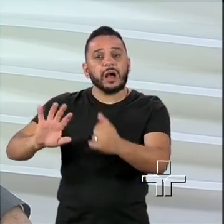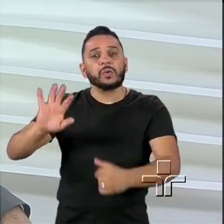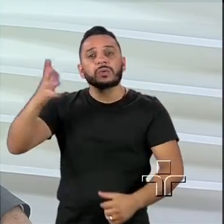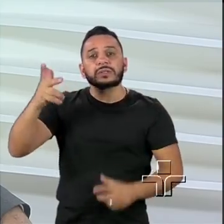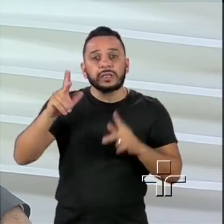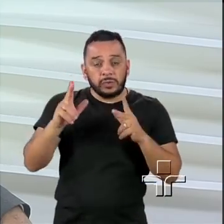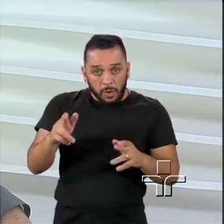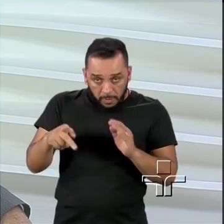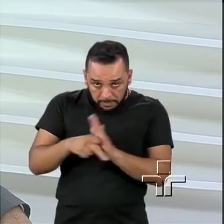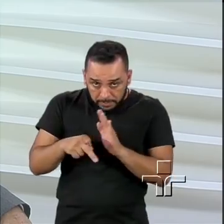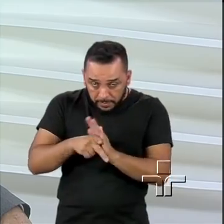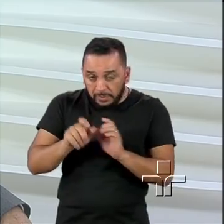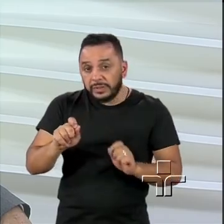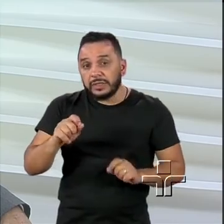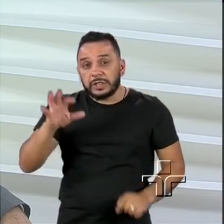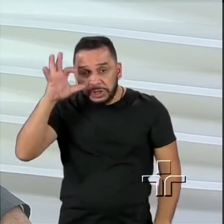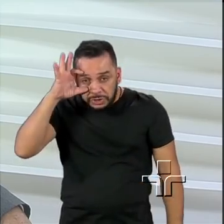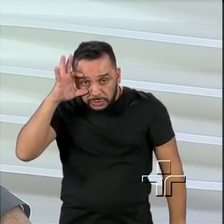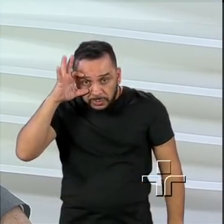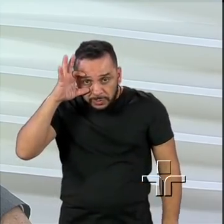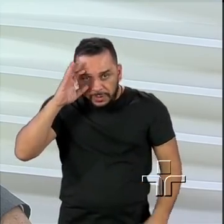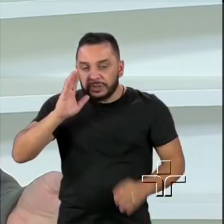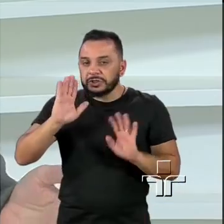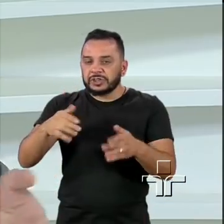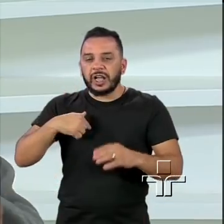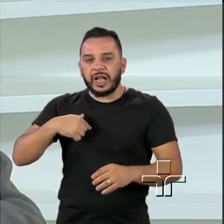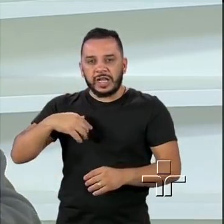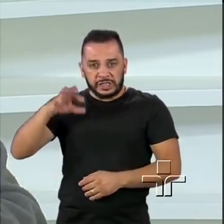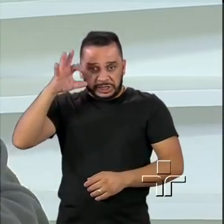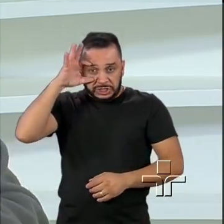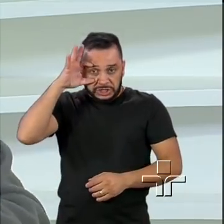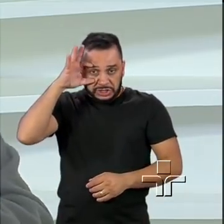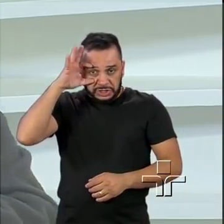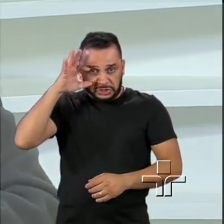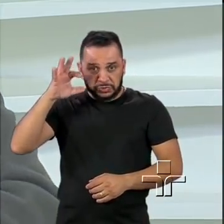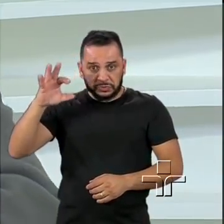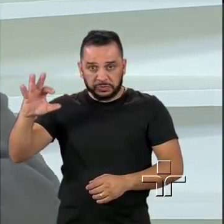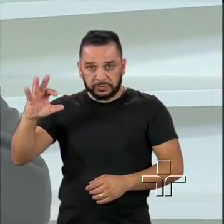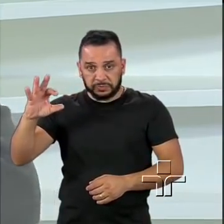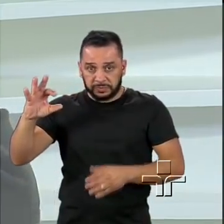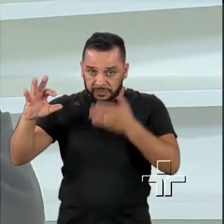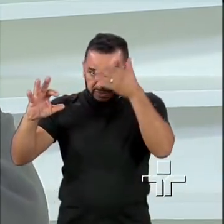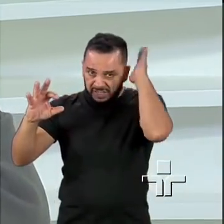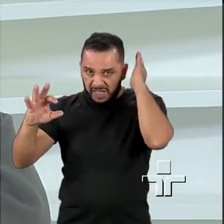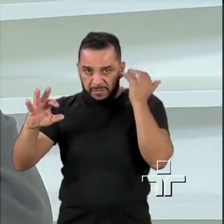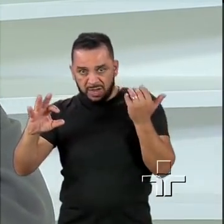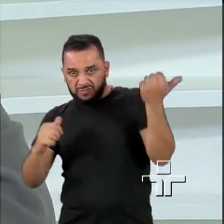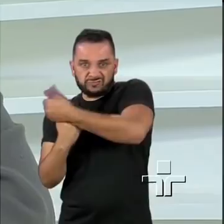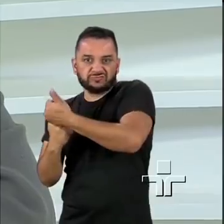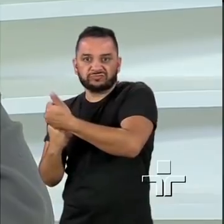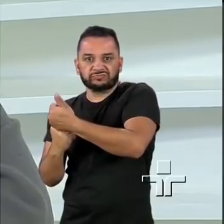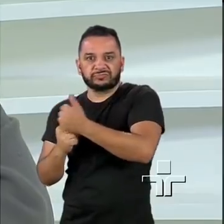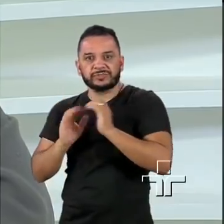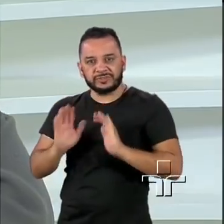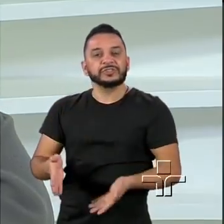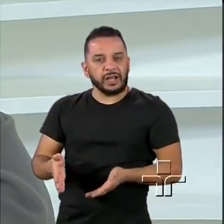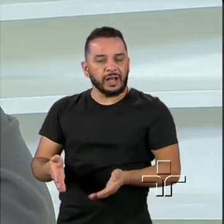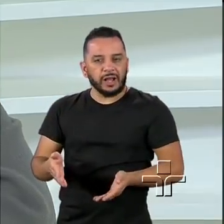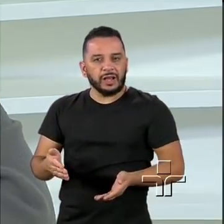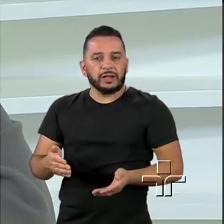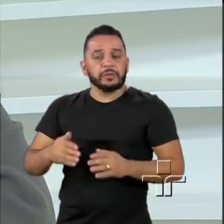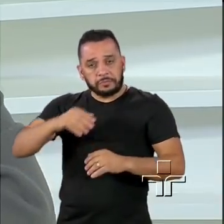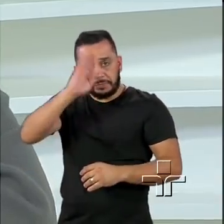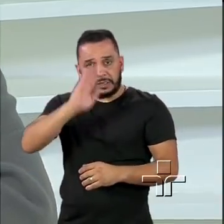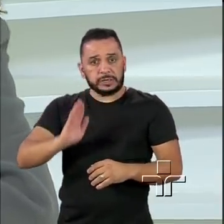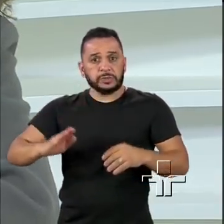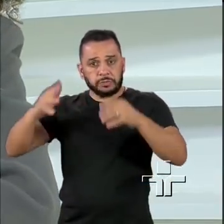o vice-presidente Michel Temer saltou da cadeira de vice para a da presidência da República, levou o país aos retrocessos que o senhor